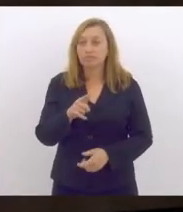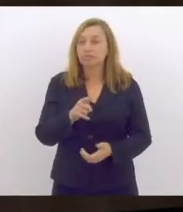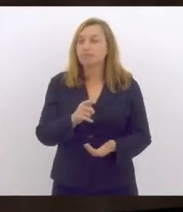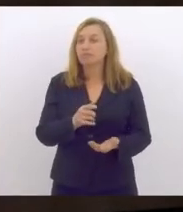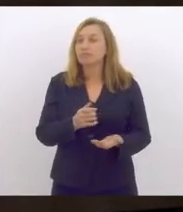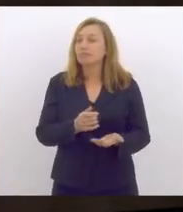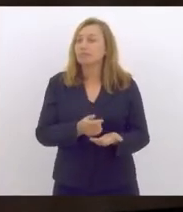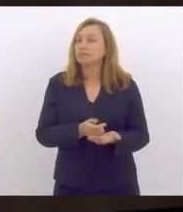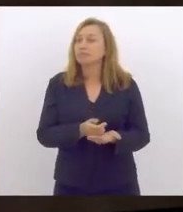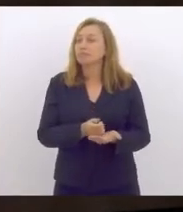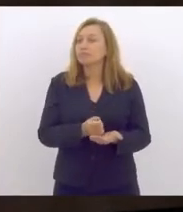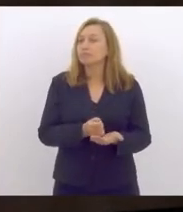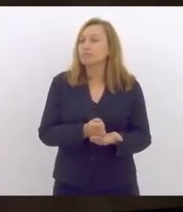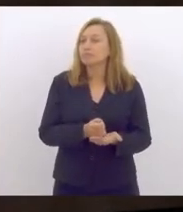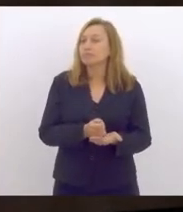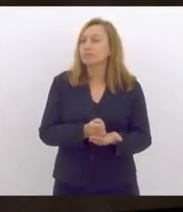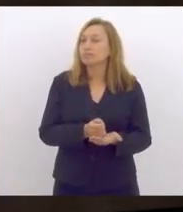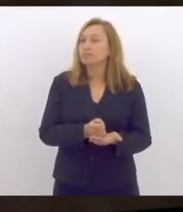contribuição